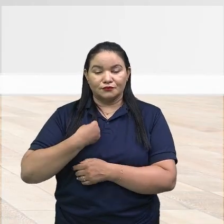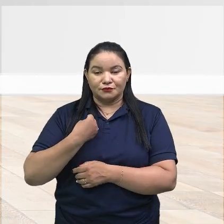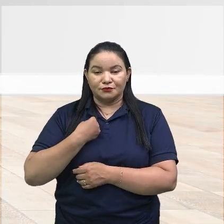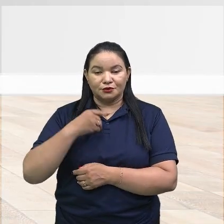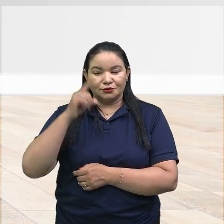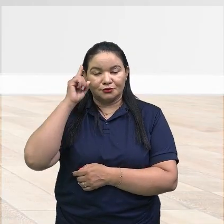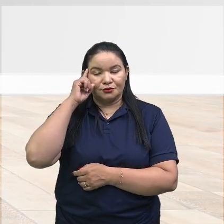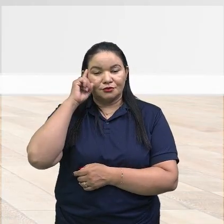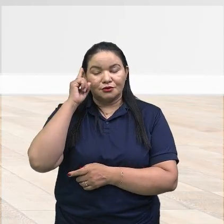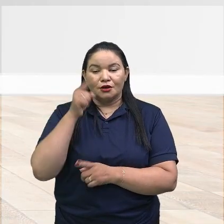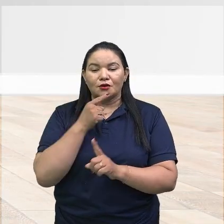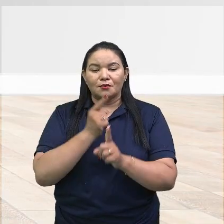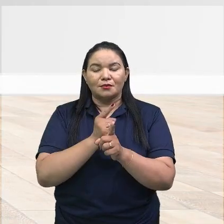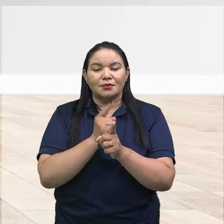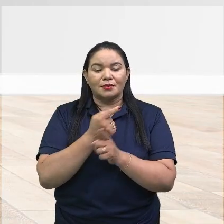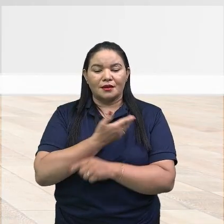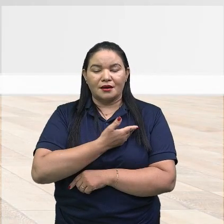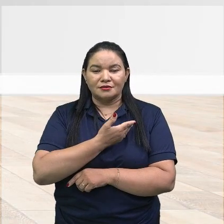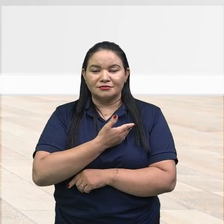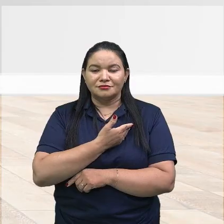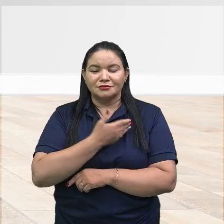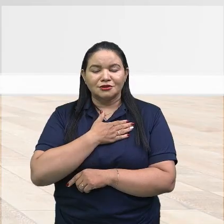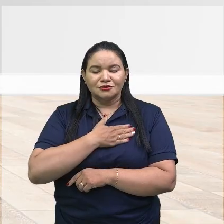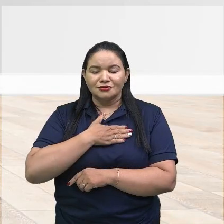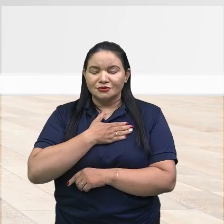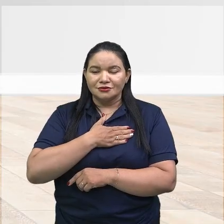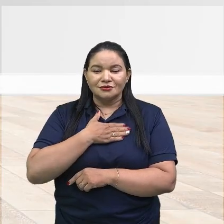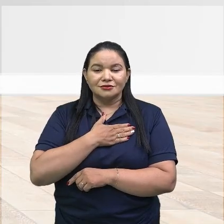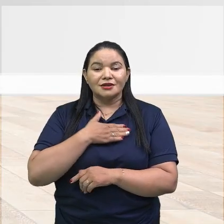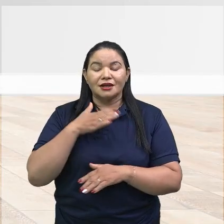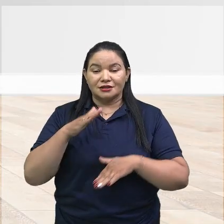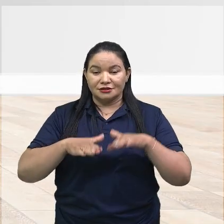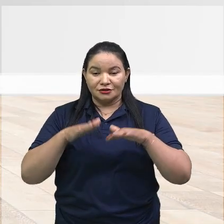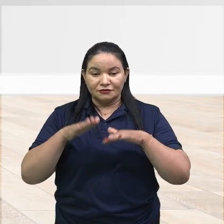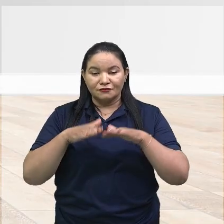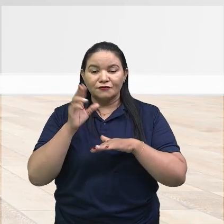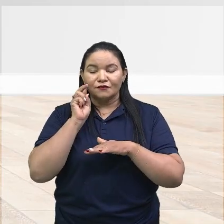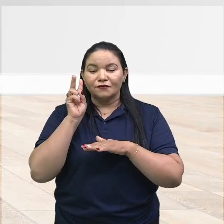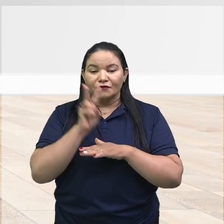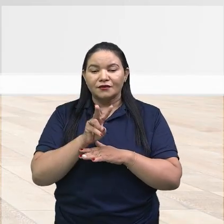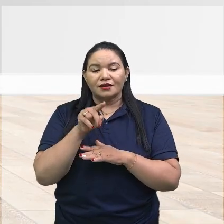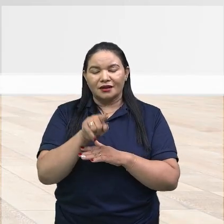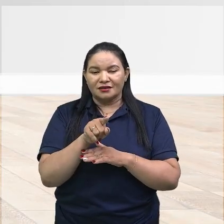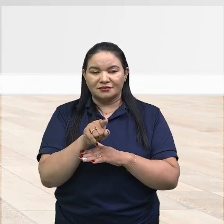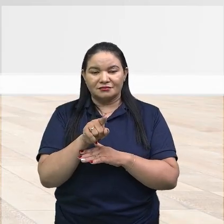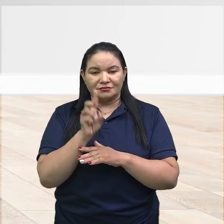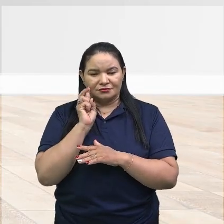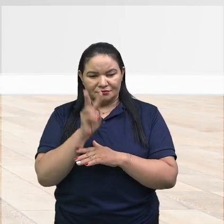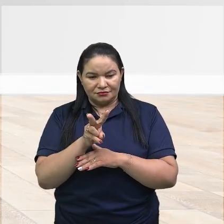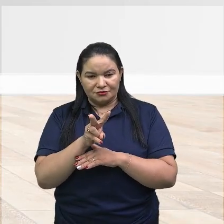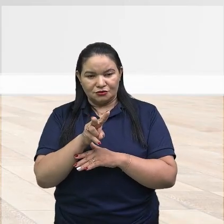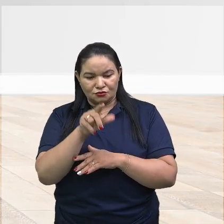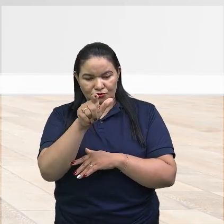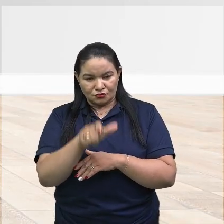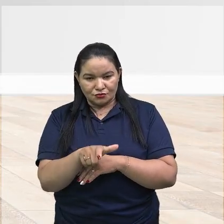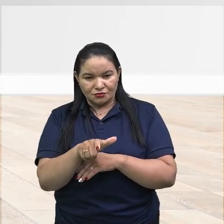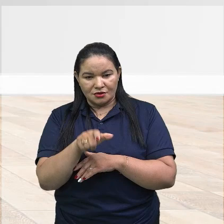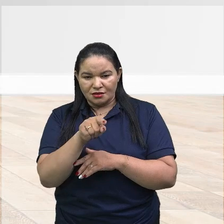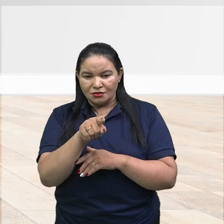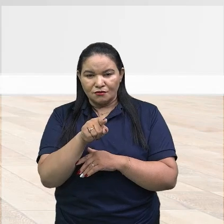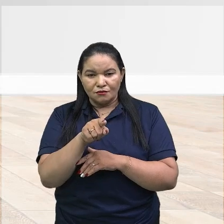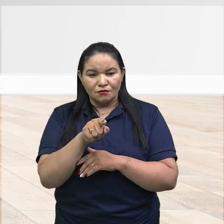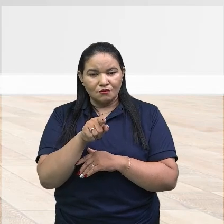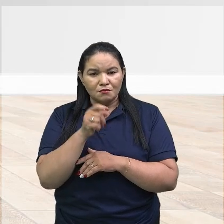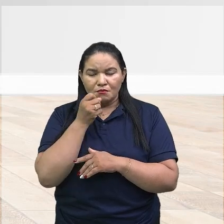nossa amiga, ou o nosso amigo favorito, e de repente a gente observa que ele não está legal. Como é que você está?